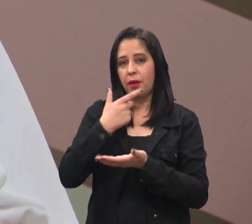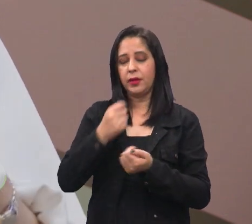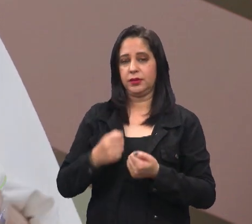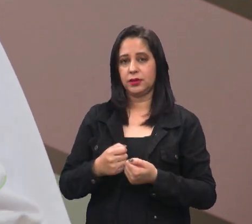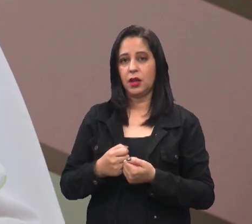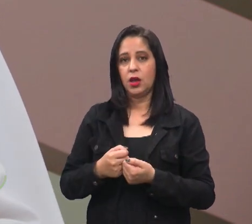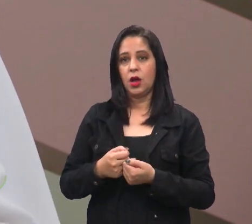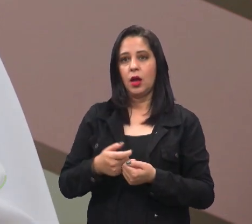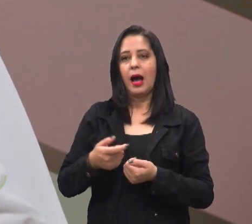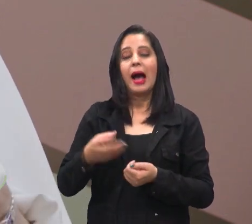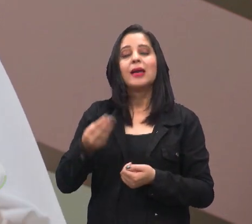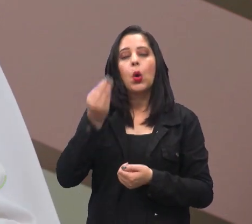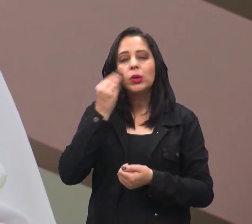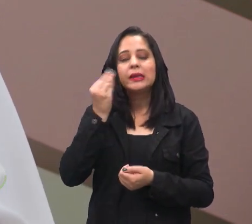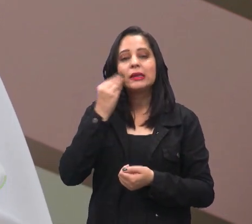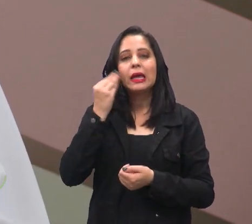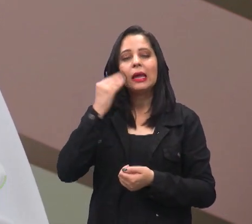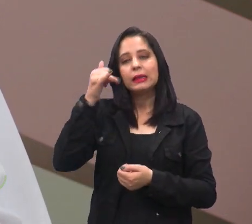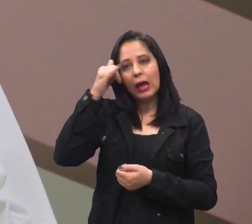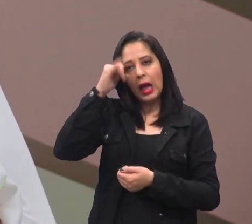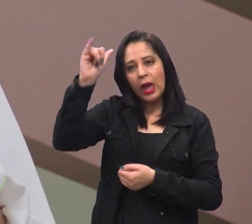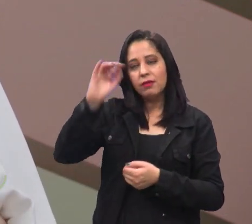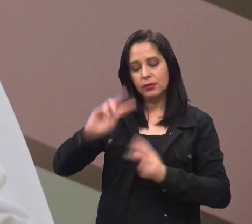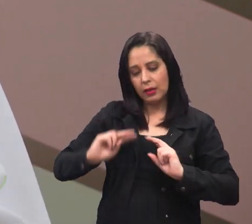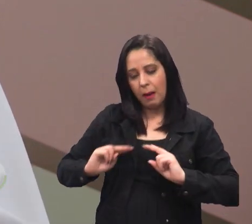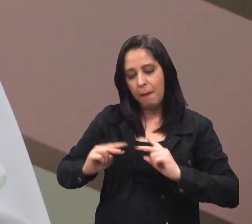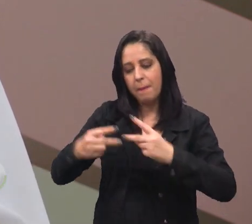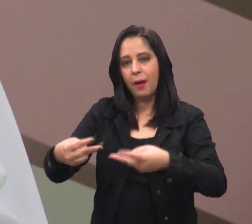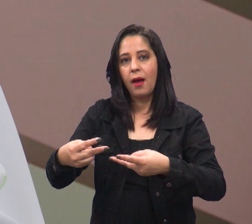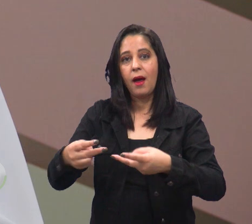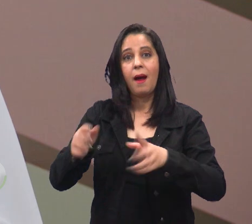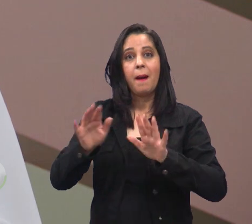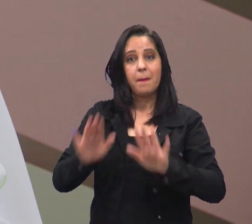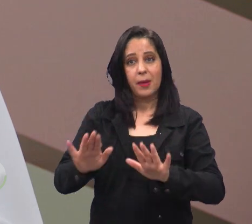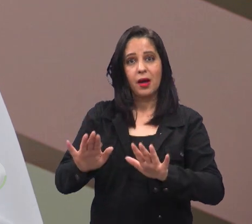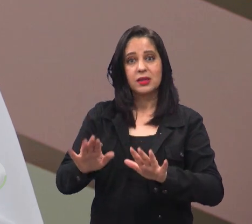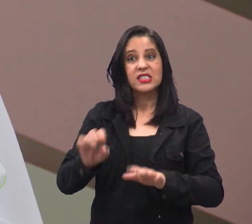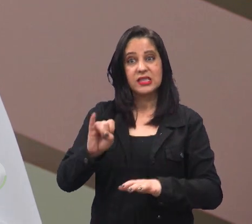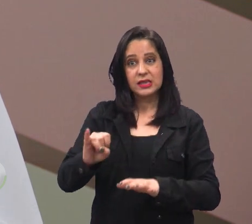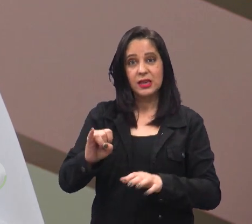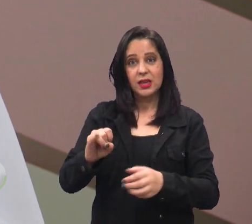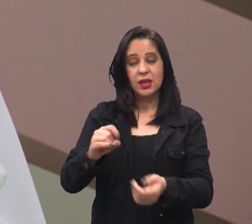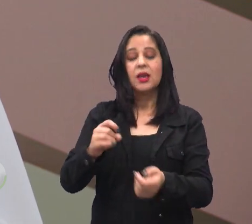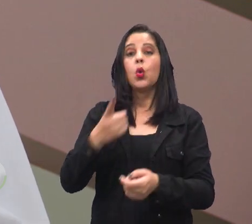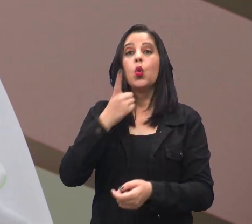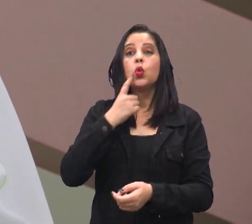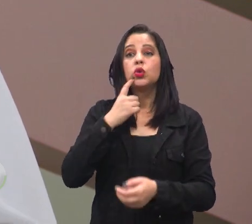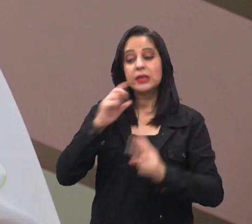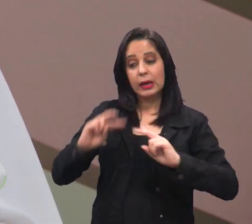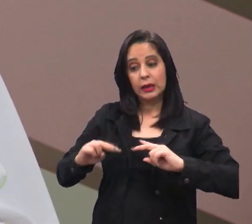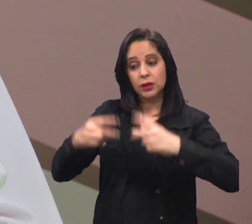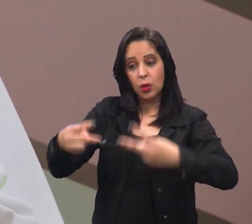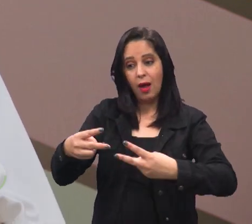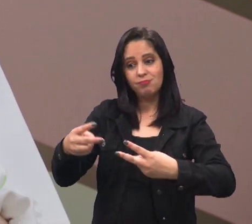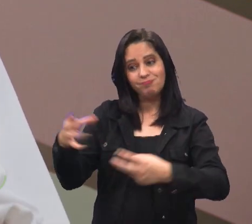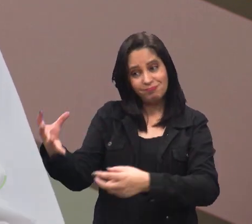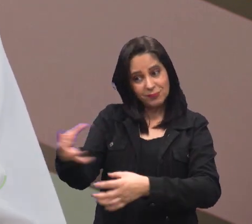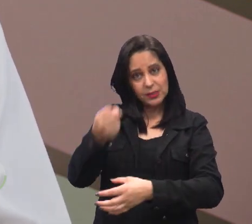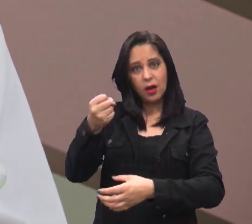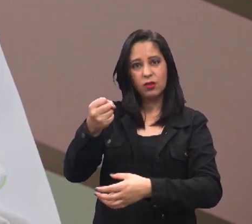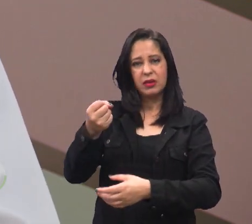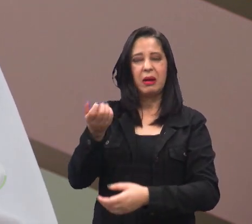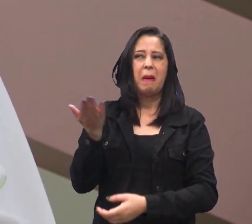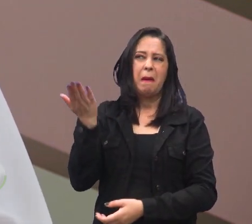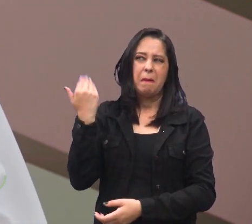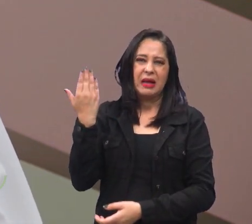o máximo a transfusão, mas a transfusão, ela salva vidas. Claro. Entendeu? Então, hoje, antigamente tinha, não,